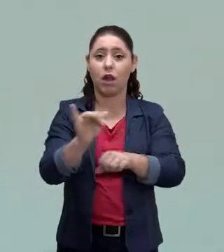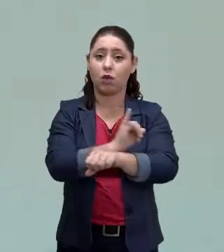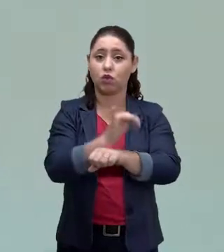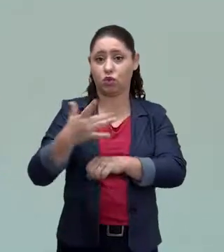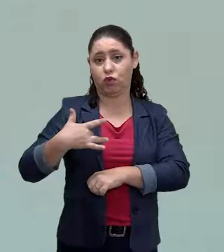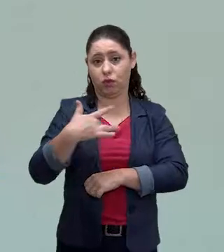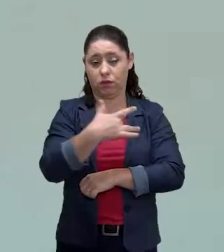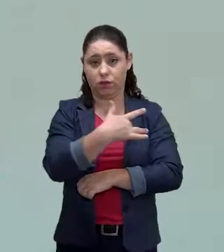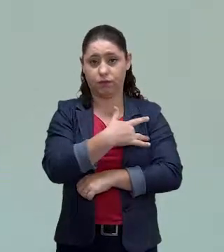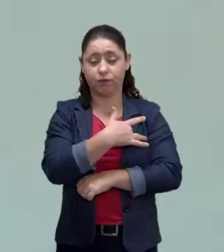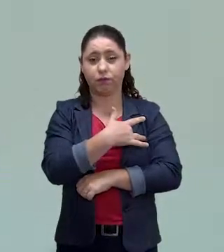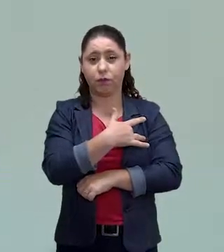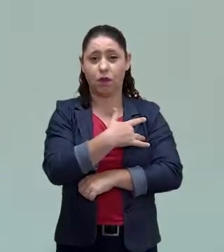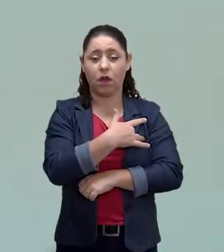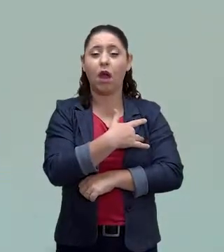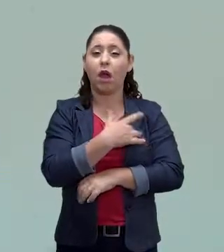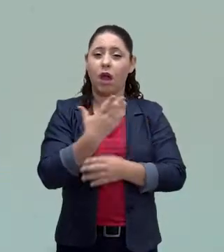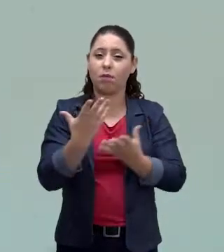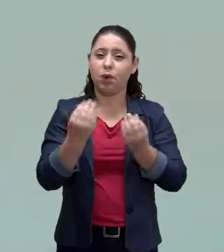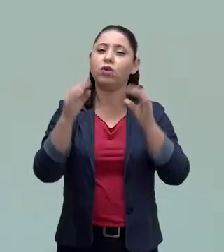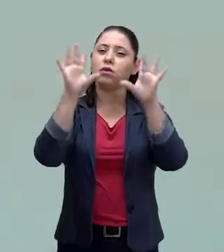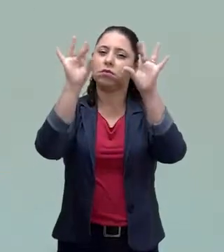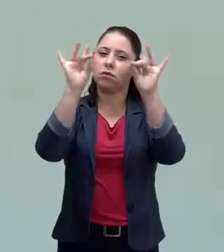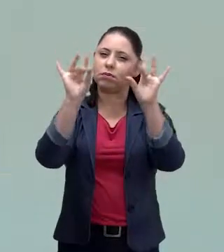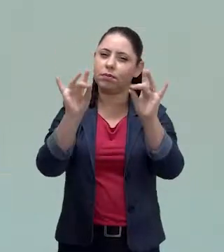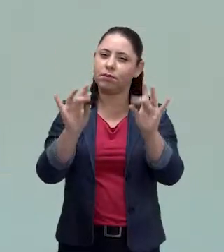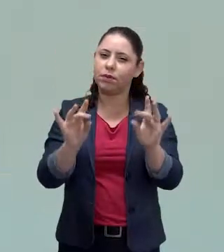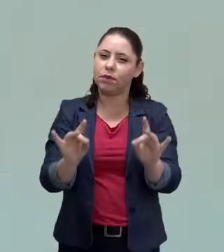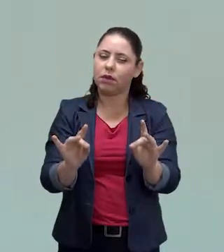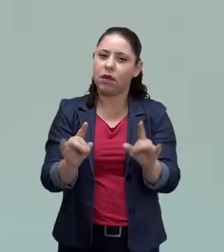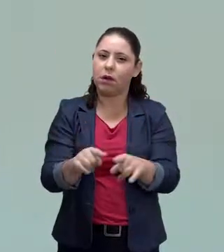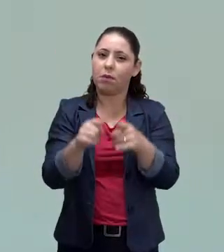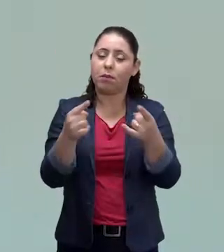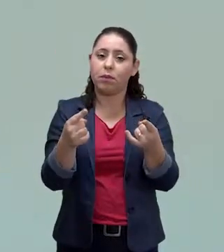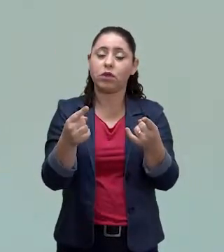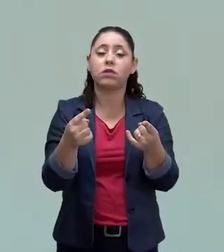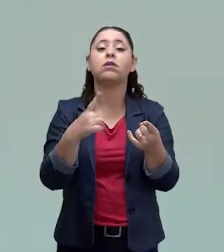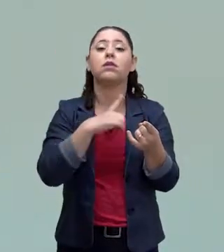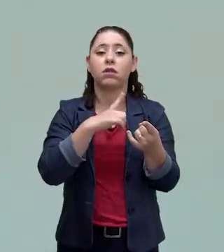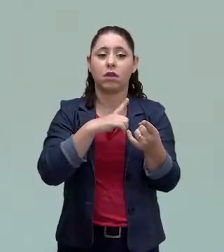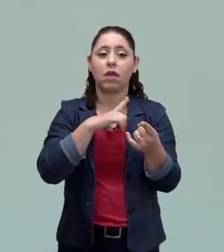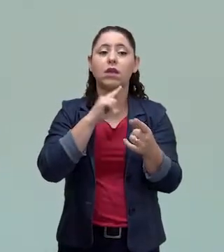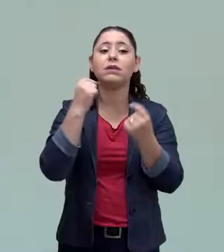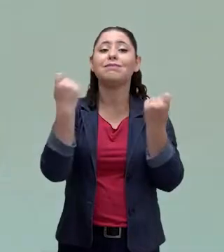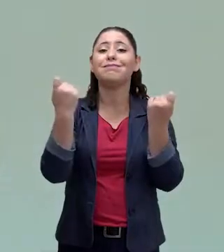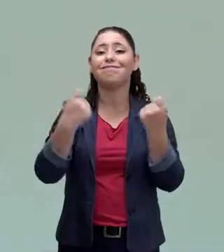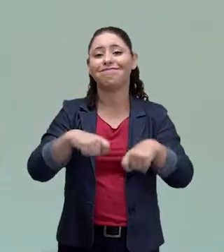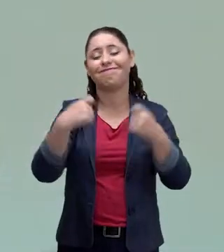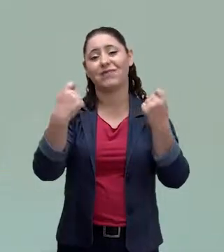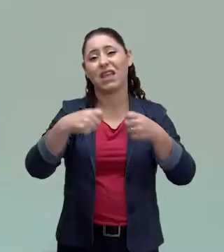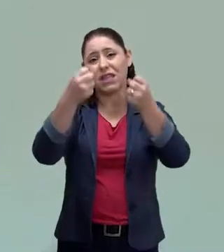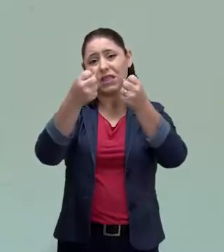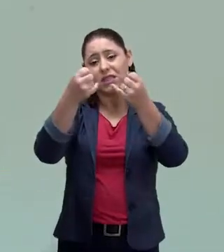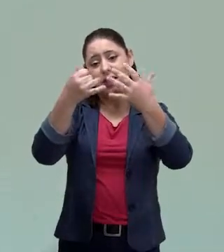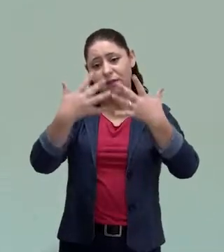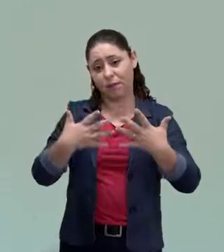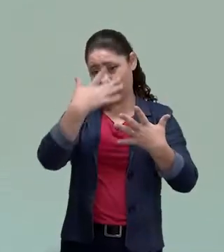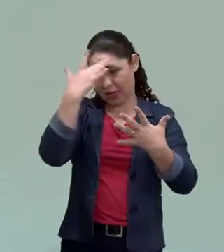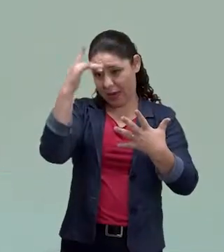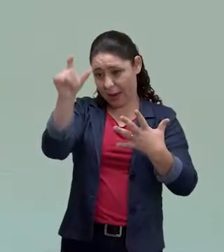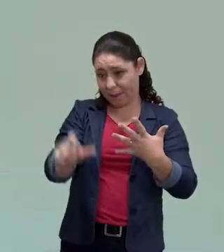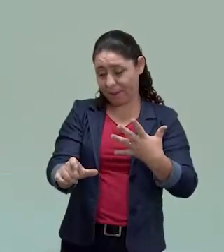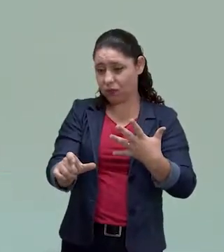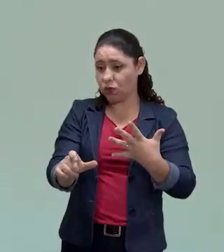as ações de saúde, elas são um tanto quanto complexas, né? Então, há situações que você precisa explicar para